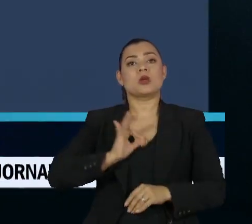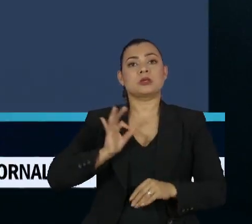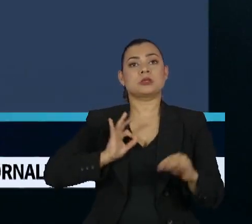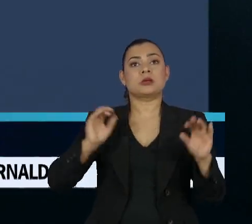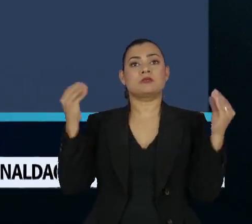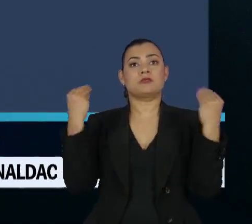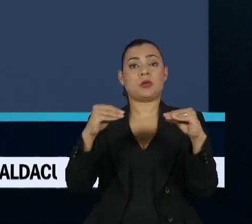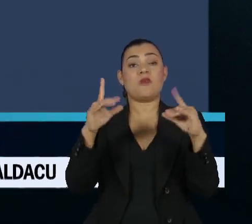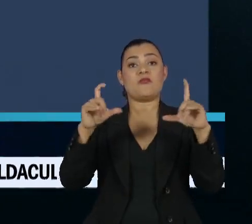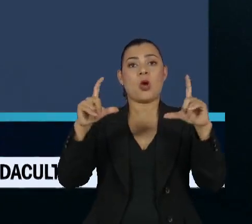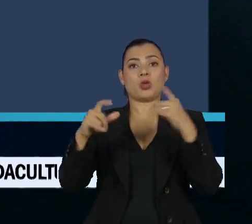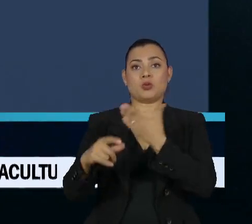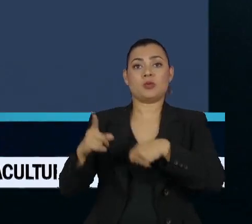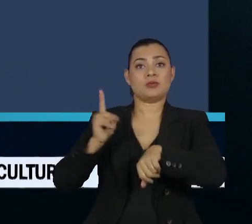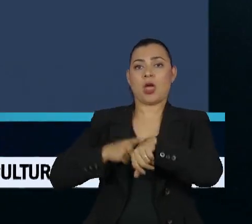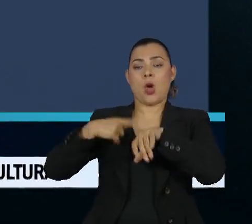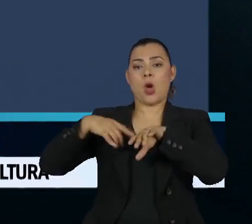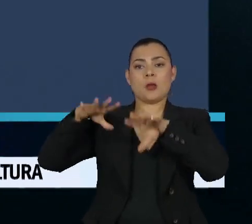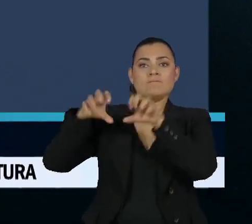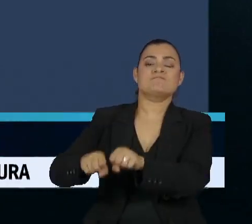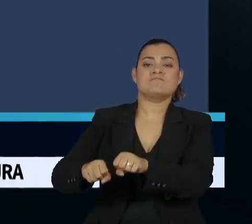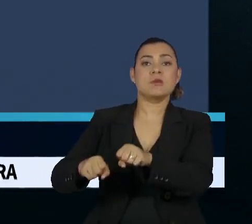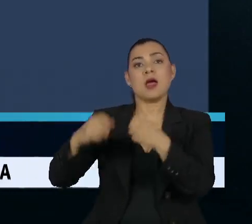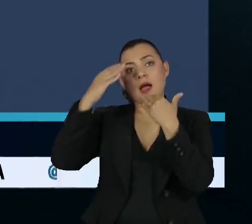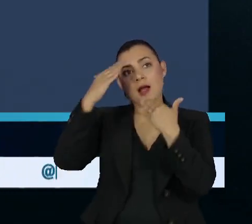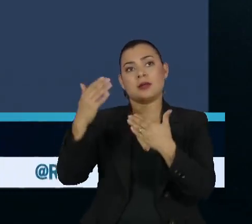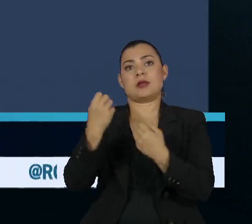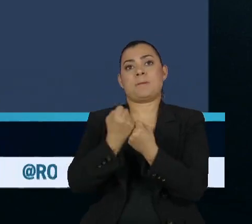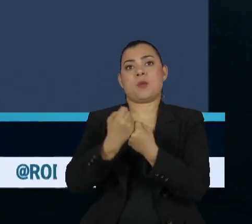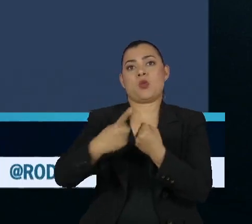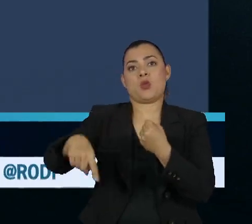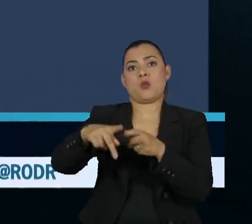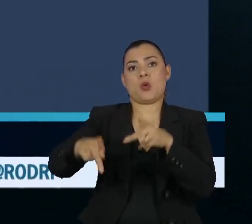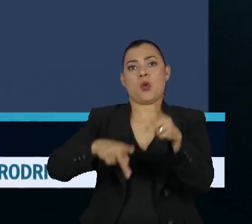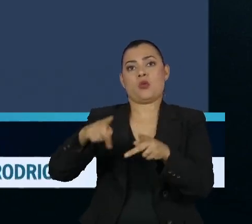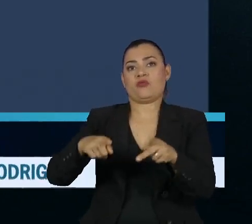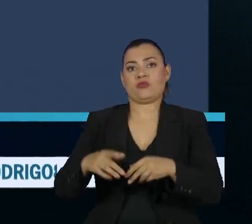publicou uma foto do momento da captura e agradeceu o apoio da população do estado.